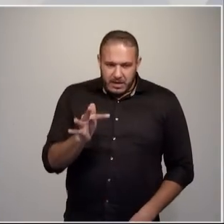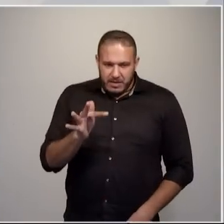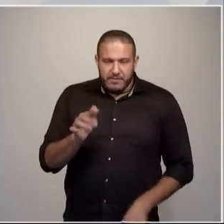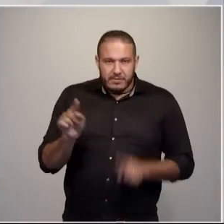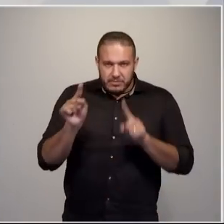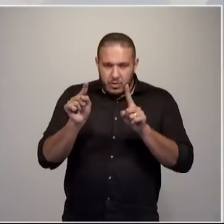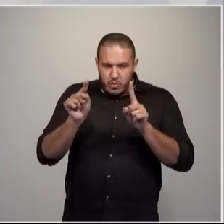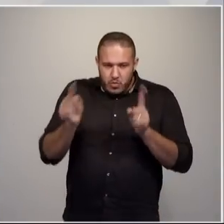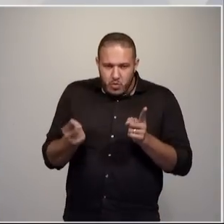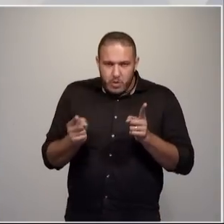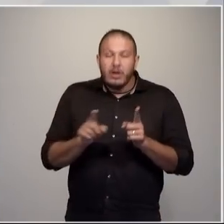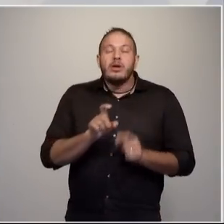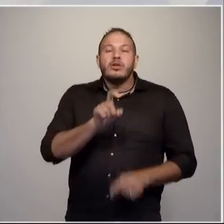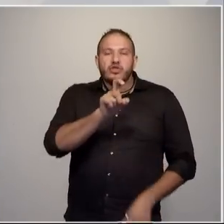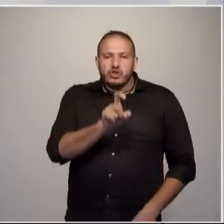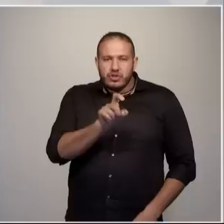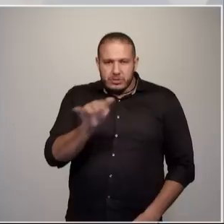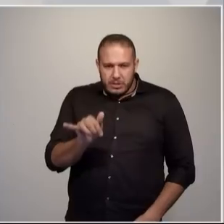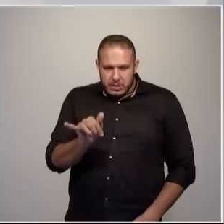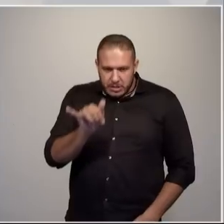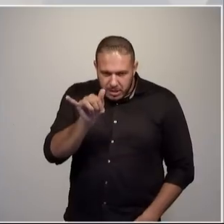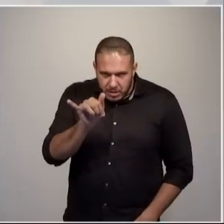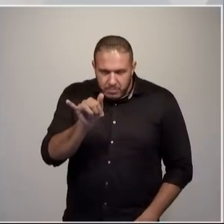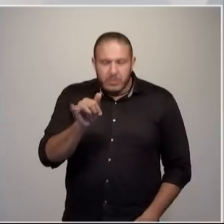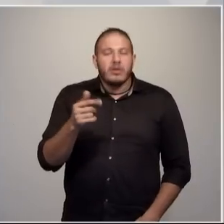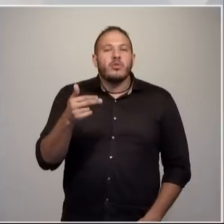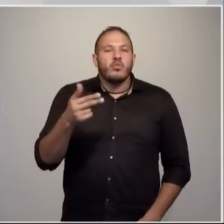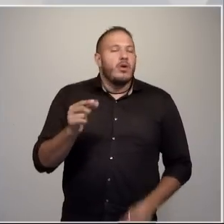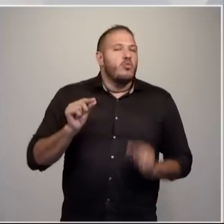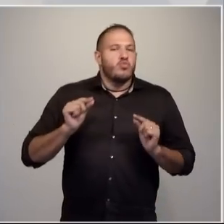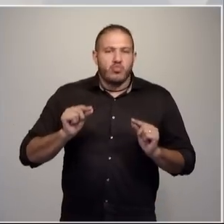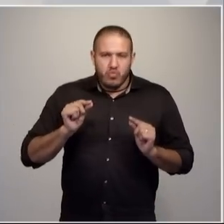xy, dada pela seguinte fórmula,